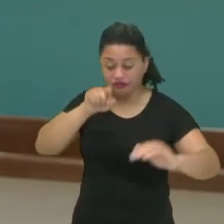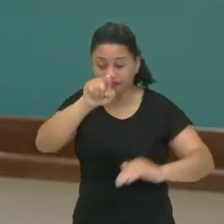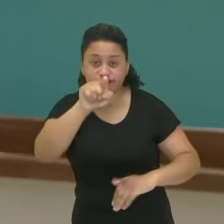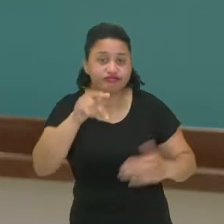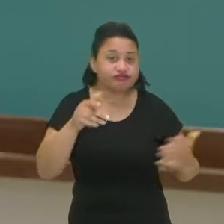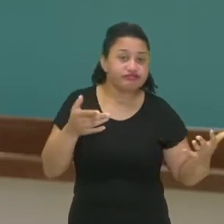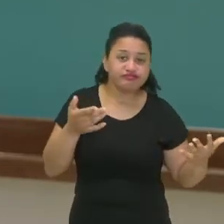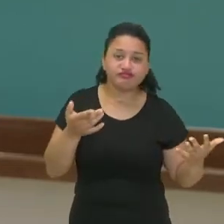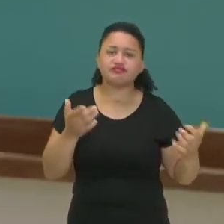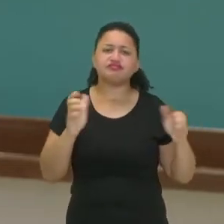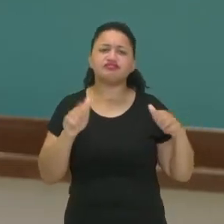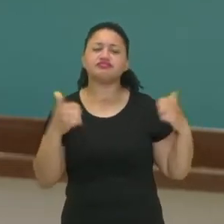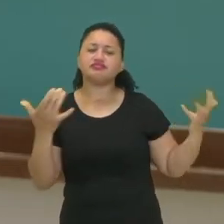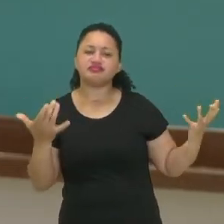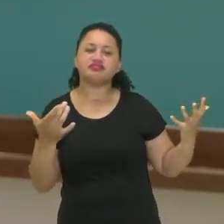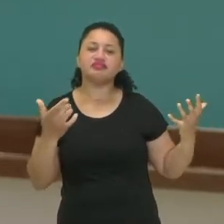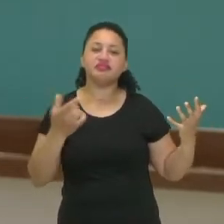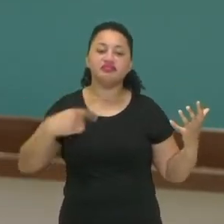enfim. Será que as